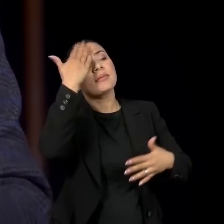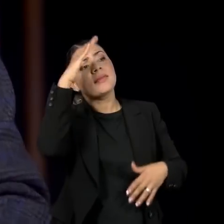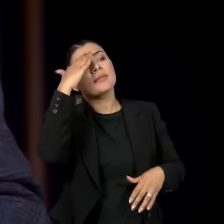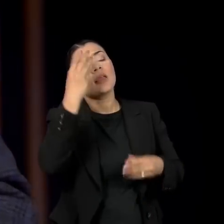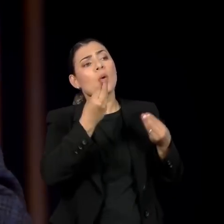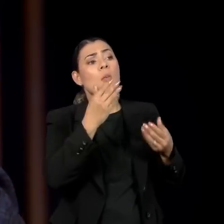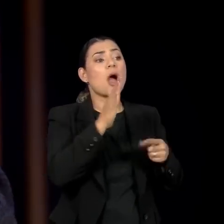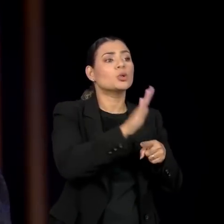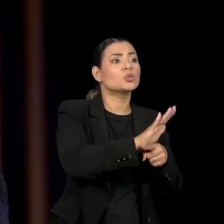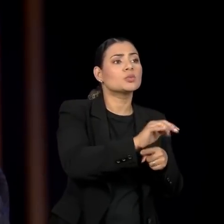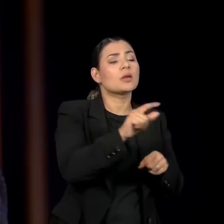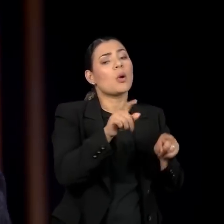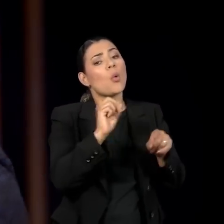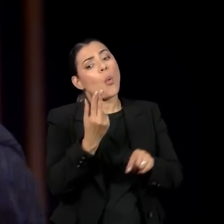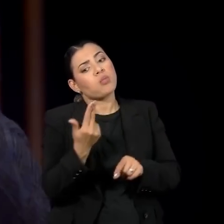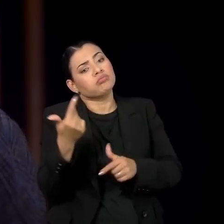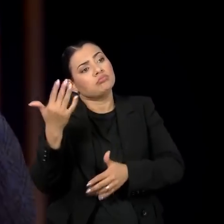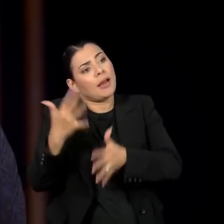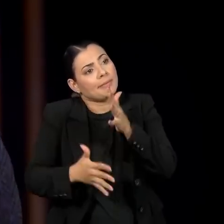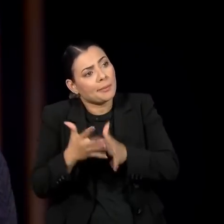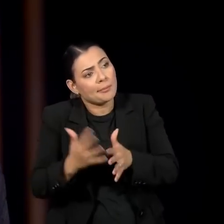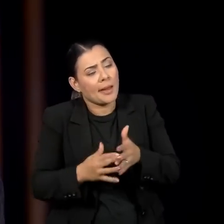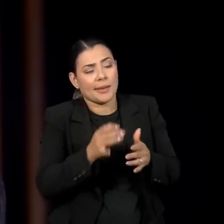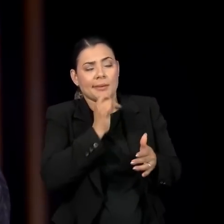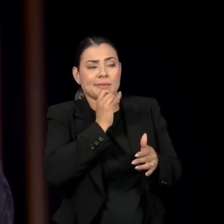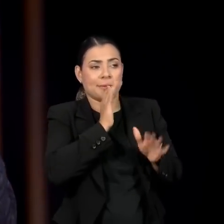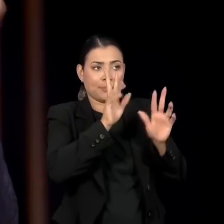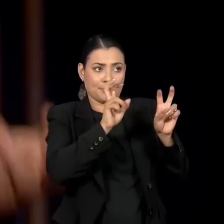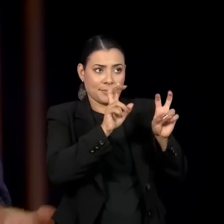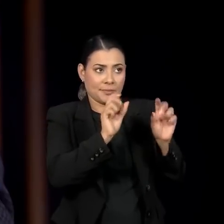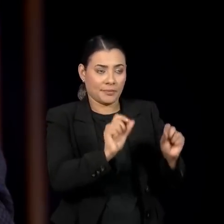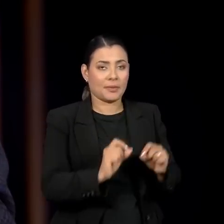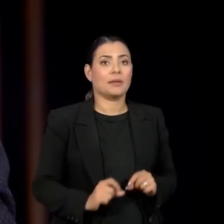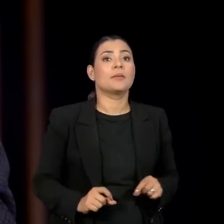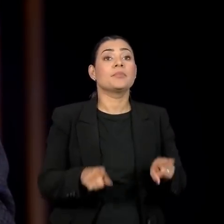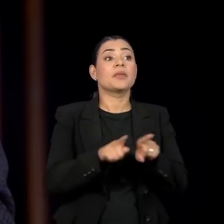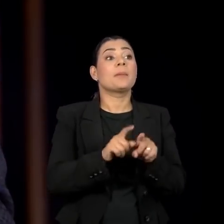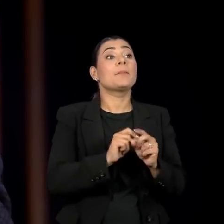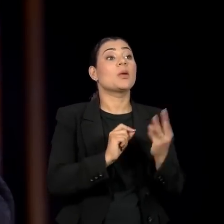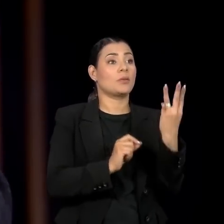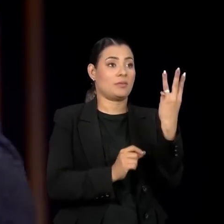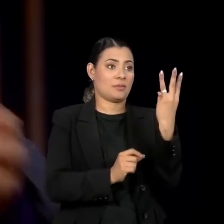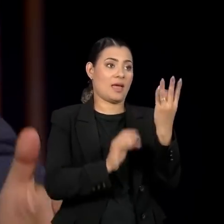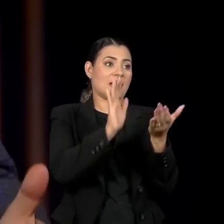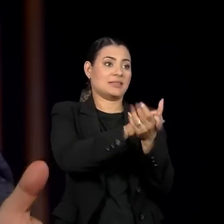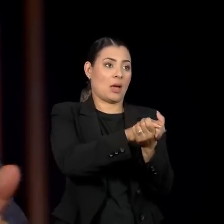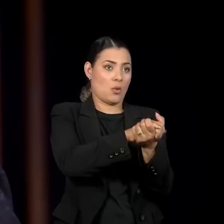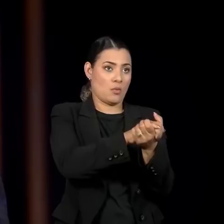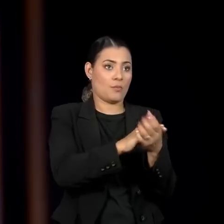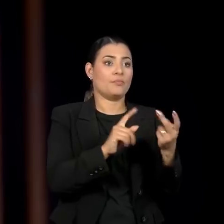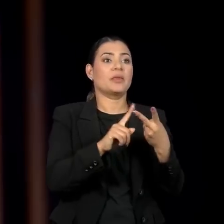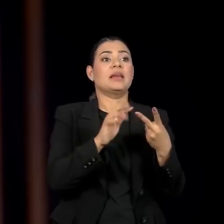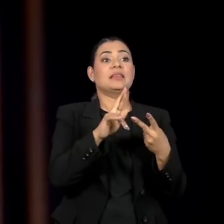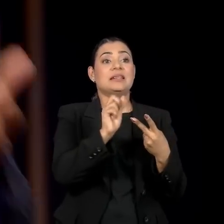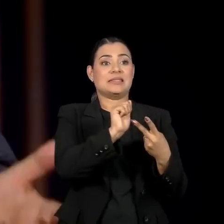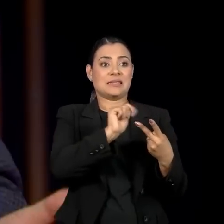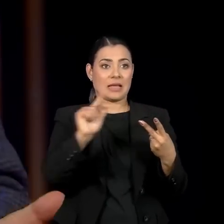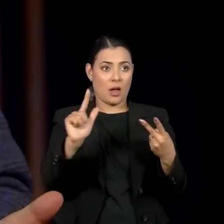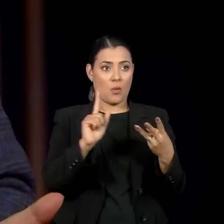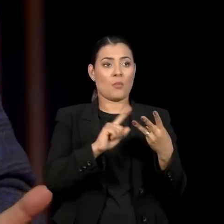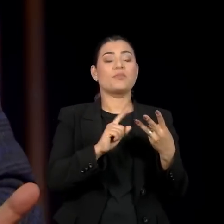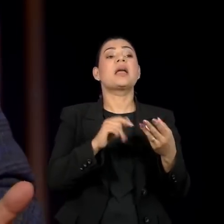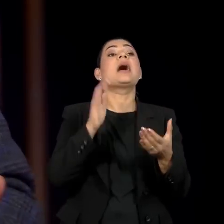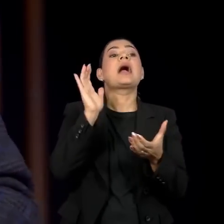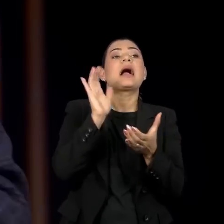ou atrapalha e tal. Tô falando aqui de trisal, poliamor,